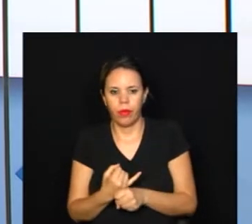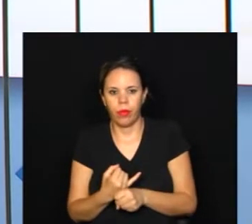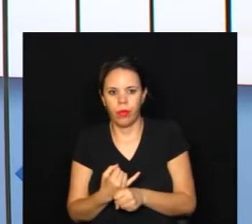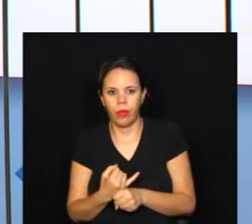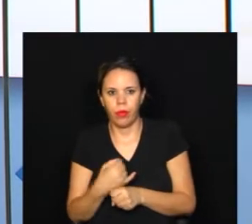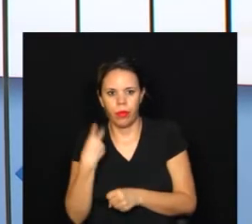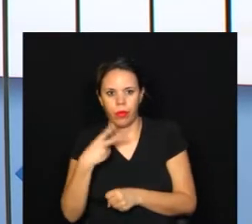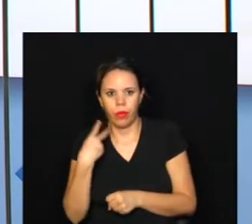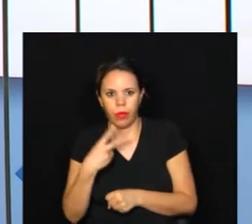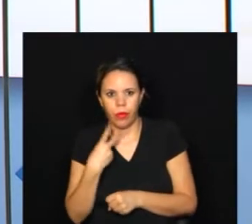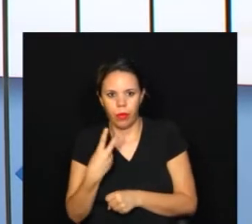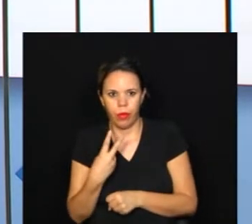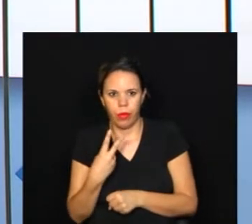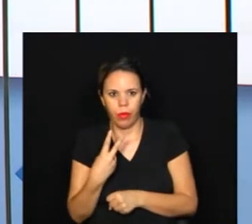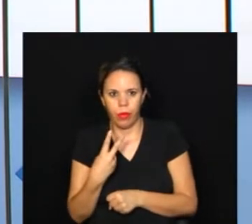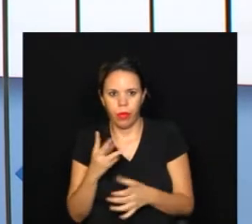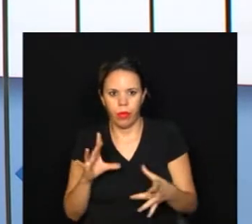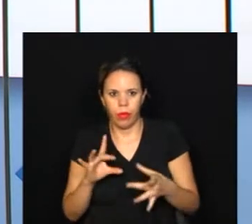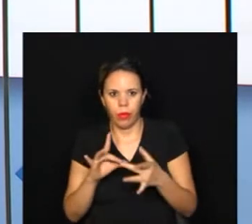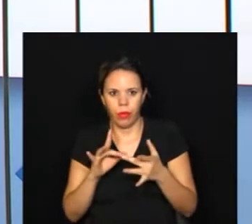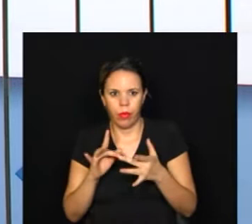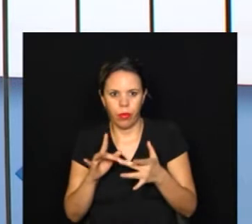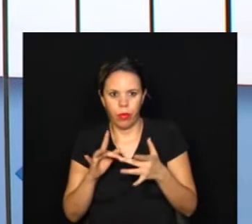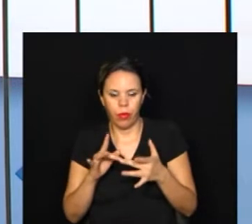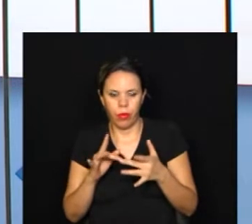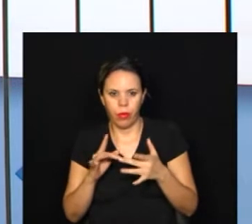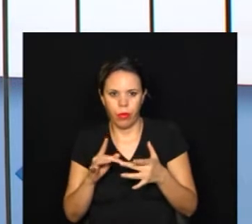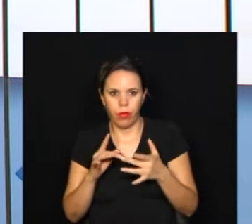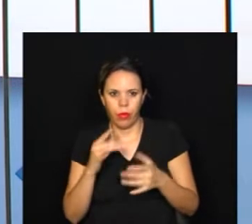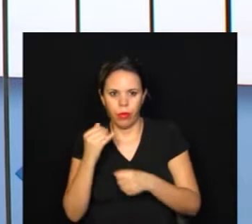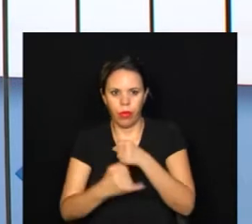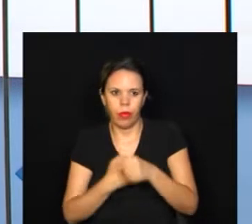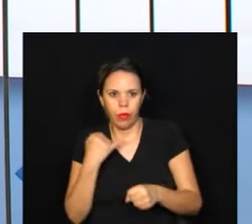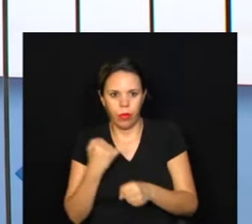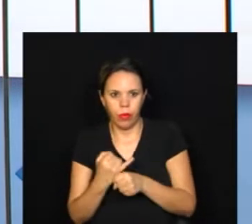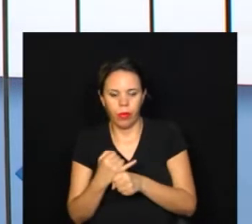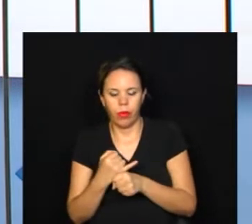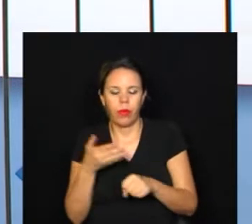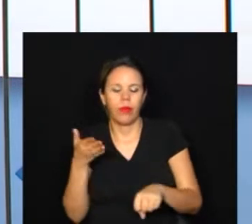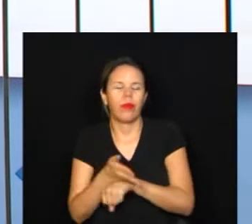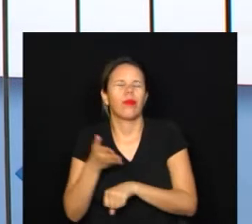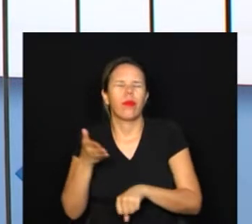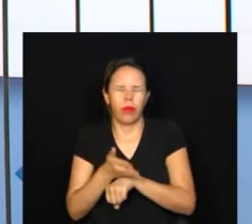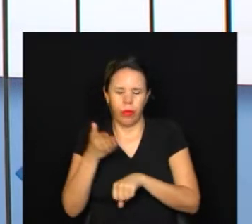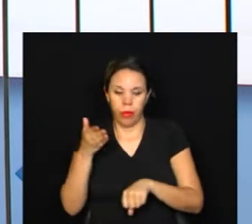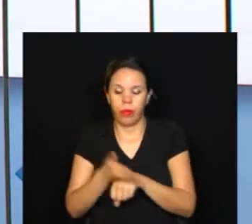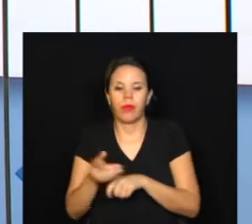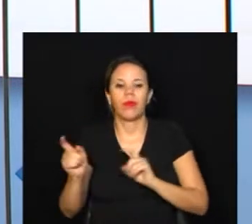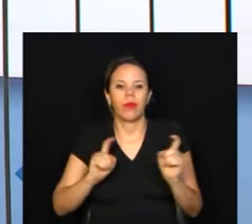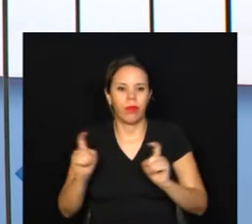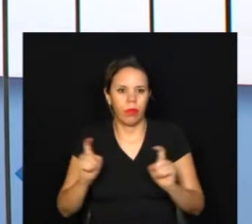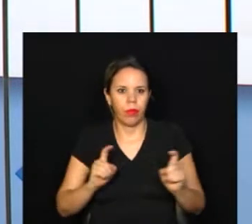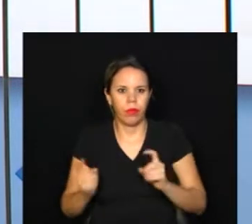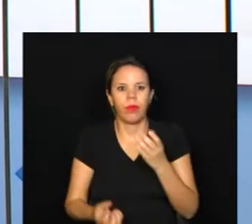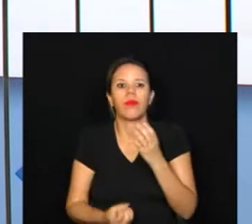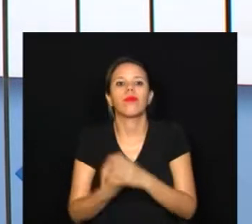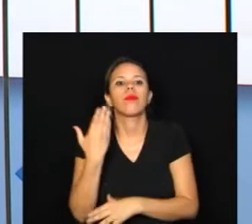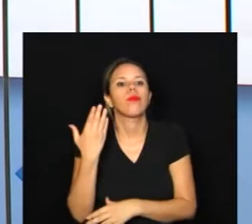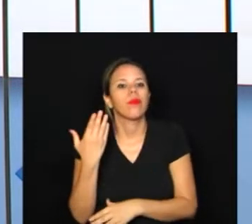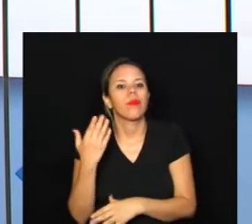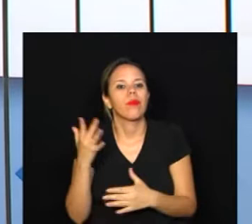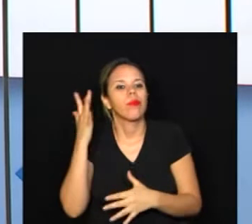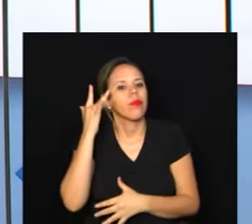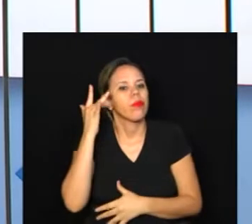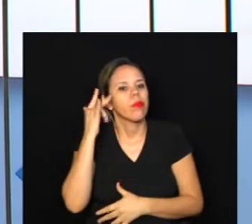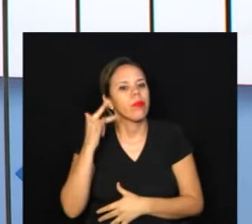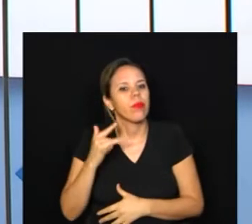os vereadores conectados através de plataformas para a participação nessas reuniões, e isso vai acontecer